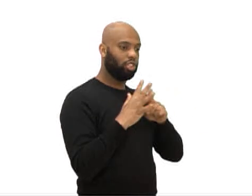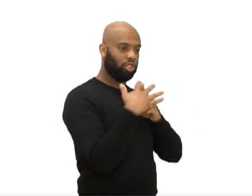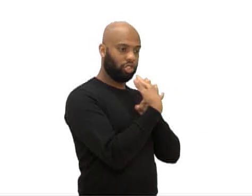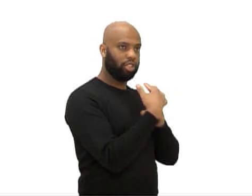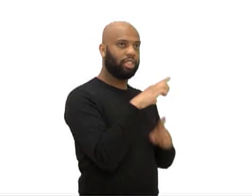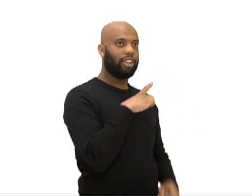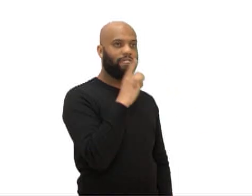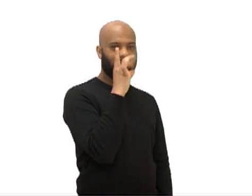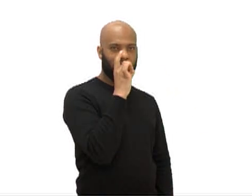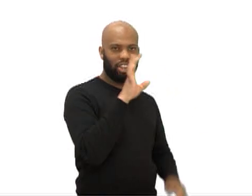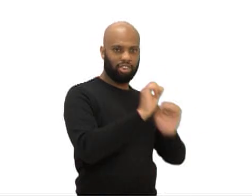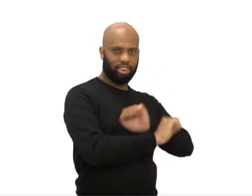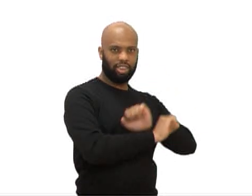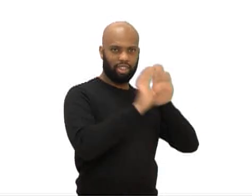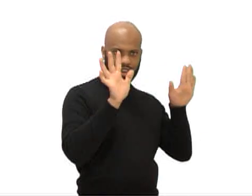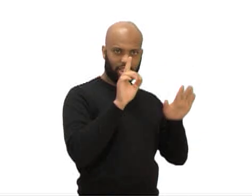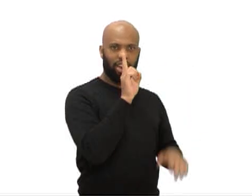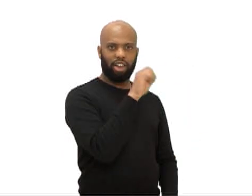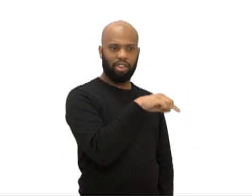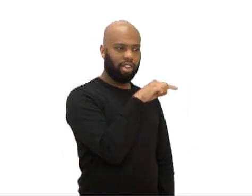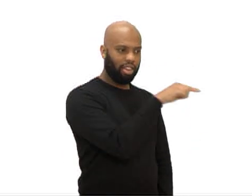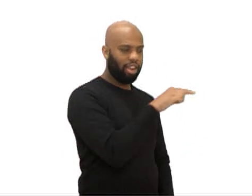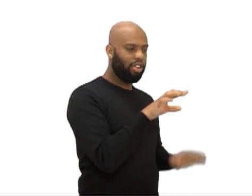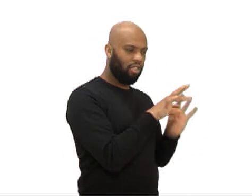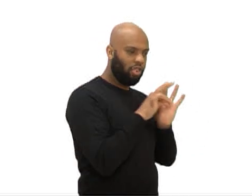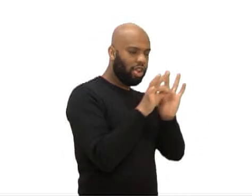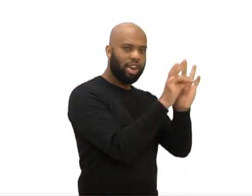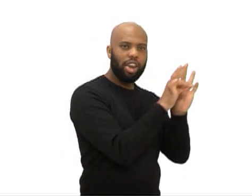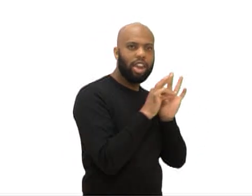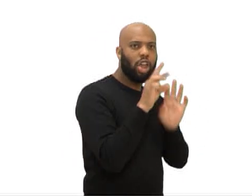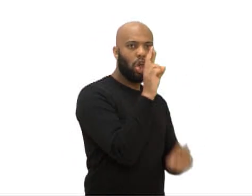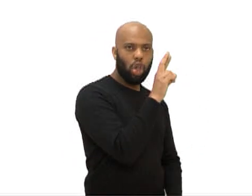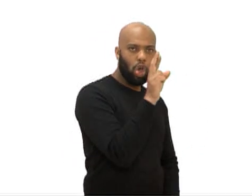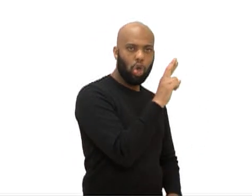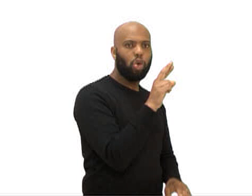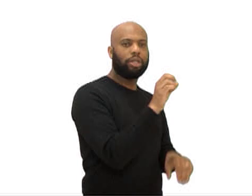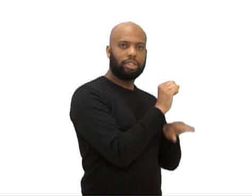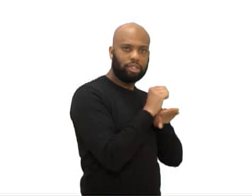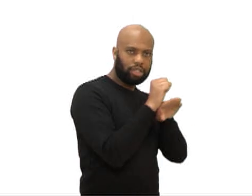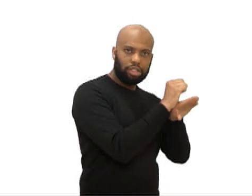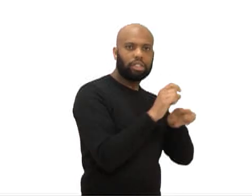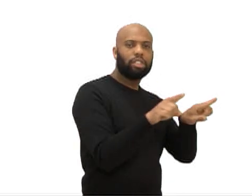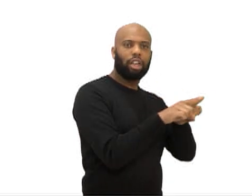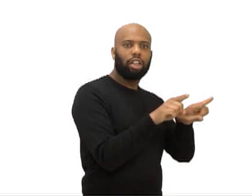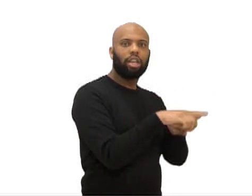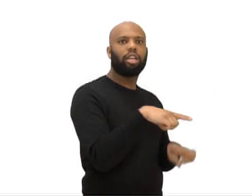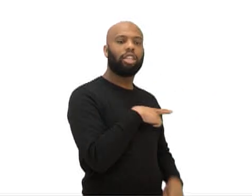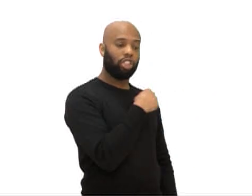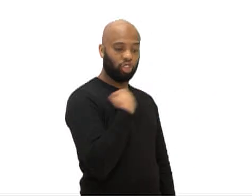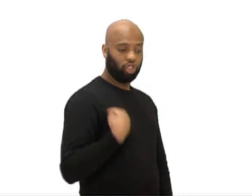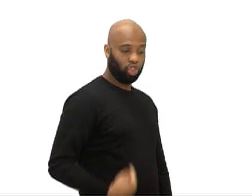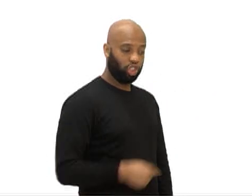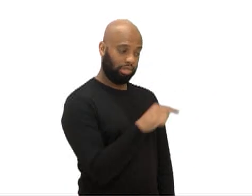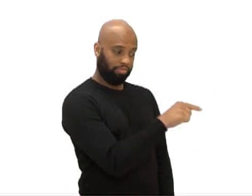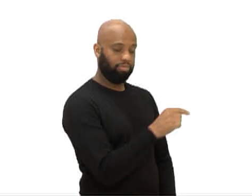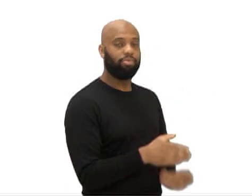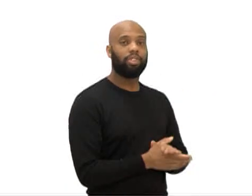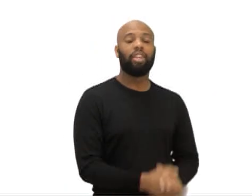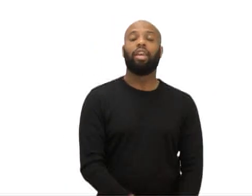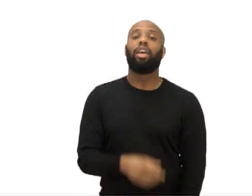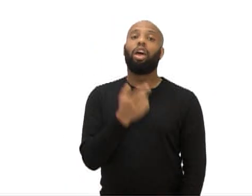um verdinho mais claro, que é a parte da União Soviética, da China. Os países que estão